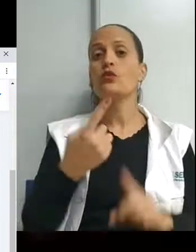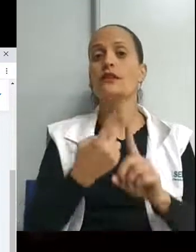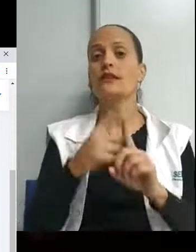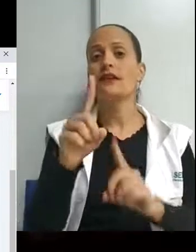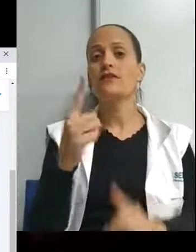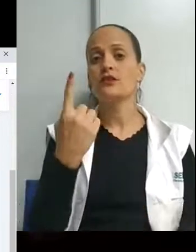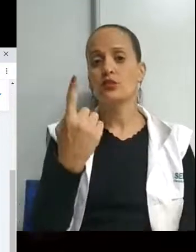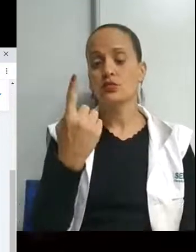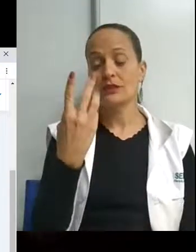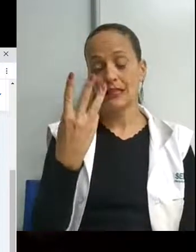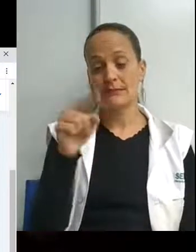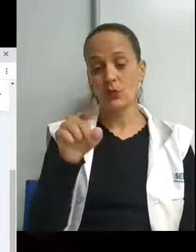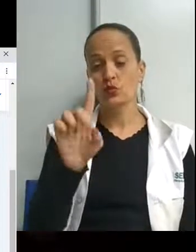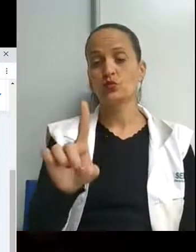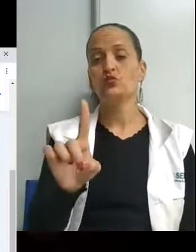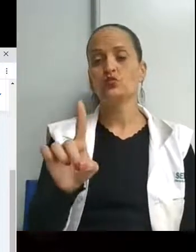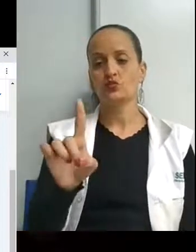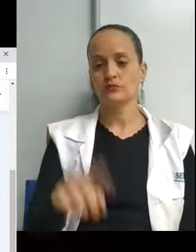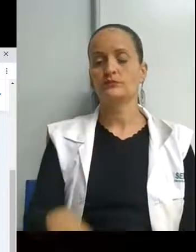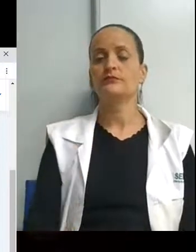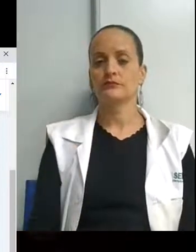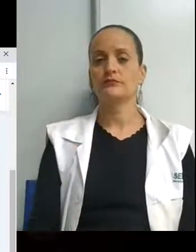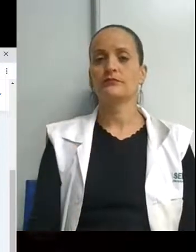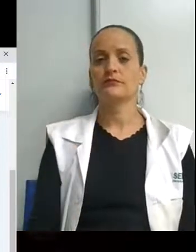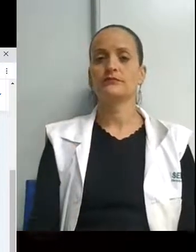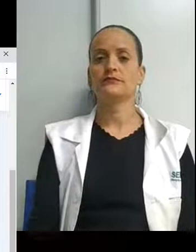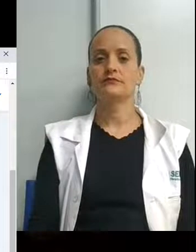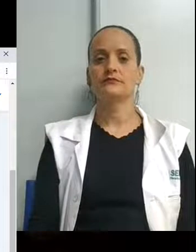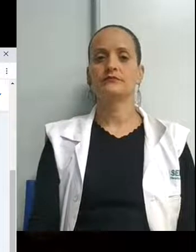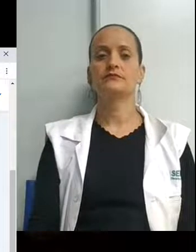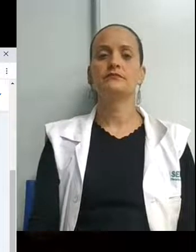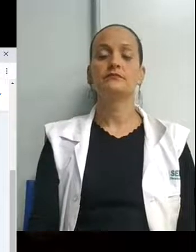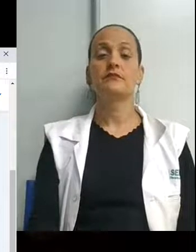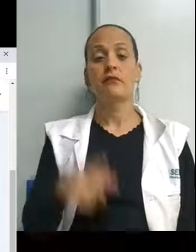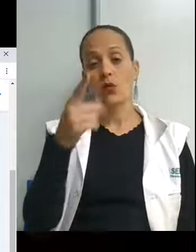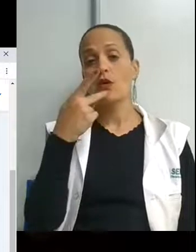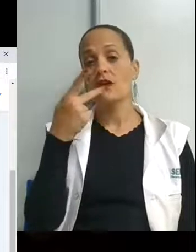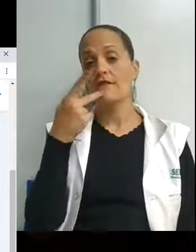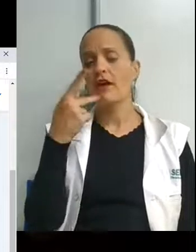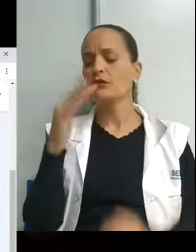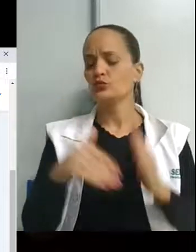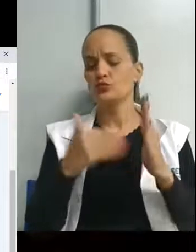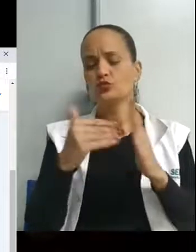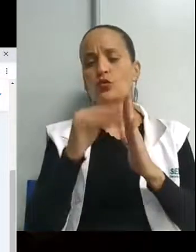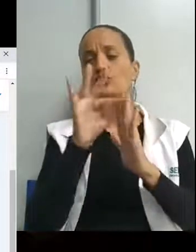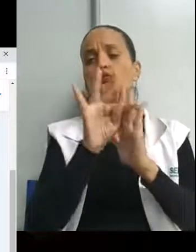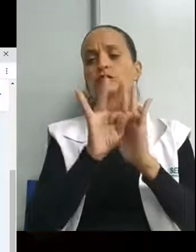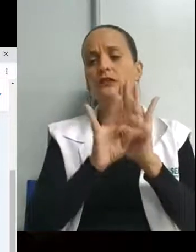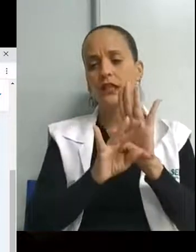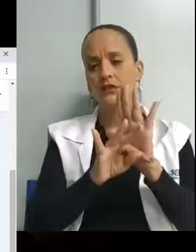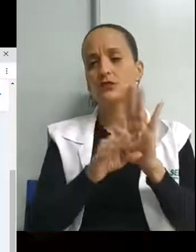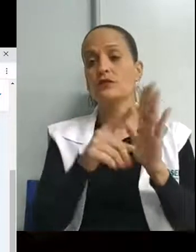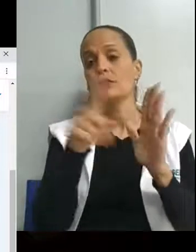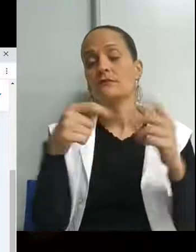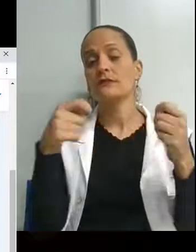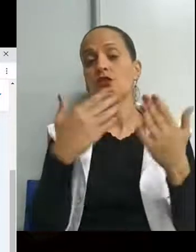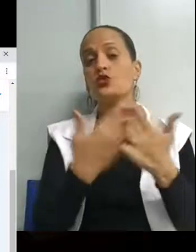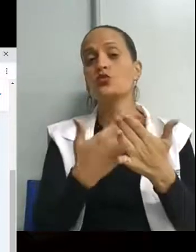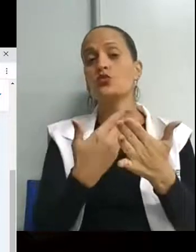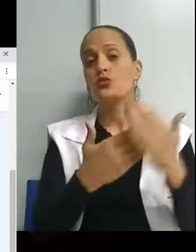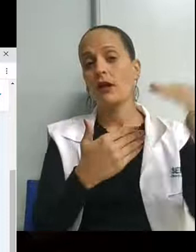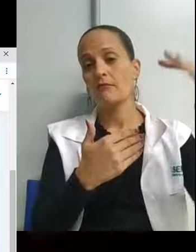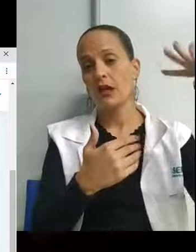3.1, certo? Então, aqui no desafio 3.1, tem todo o conteúdo, né, que você precisa estudar para responder ele. Então,